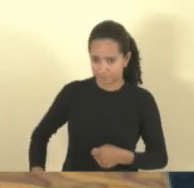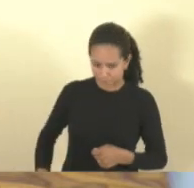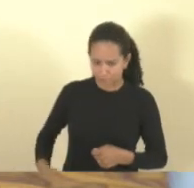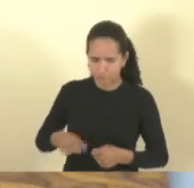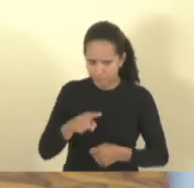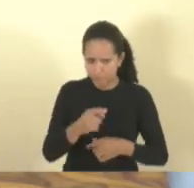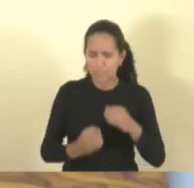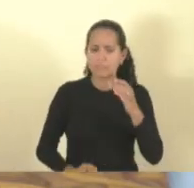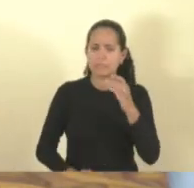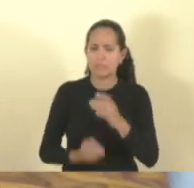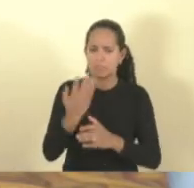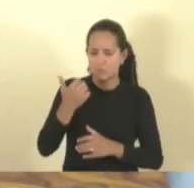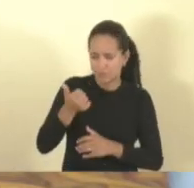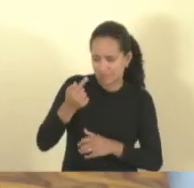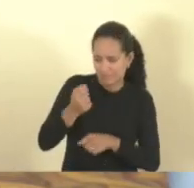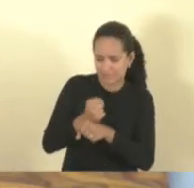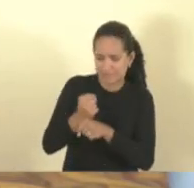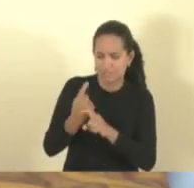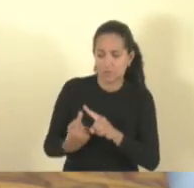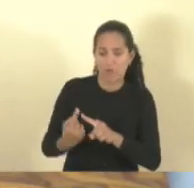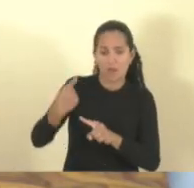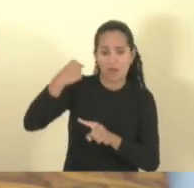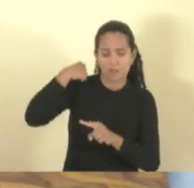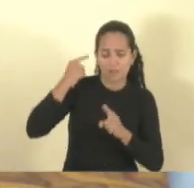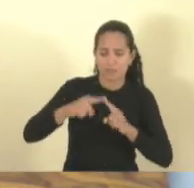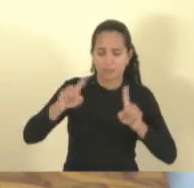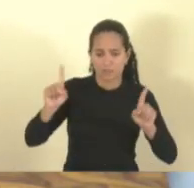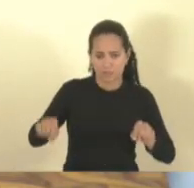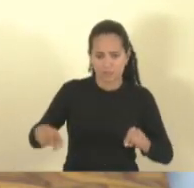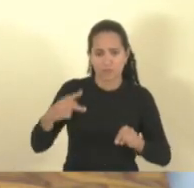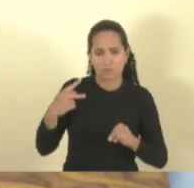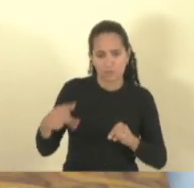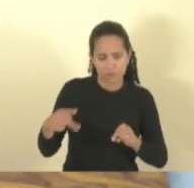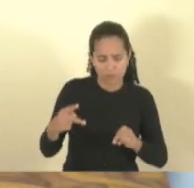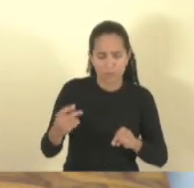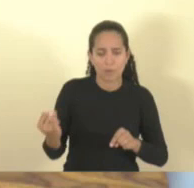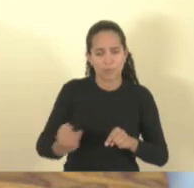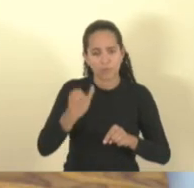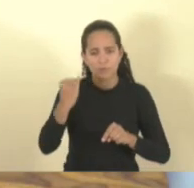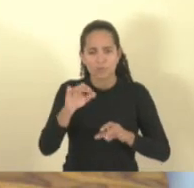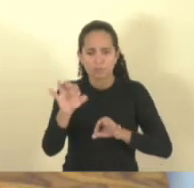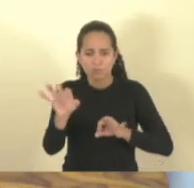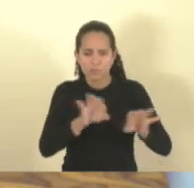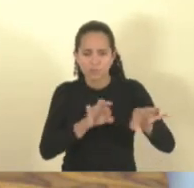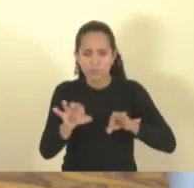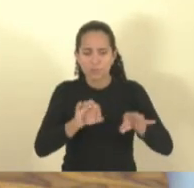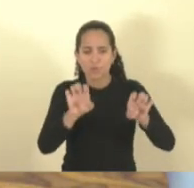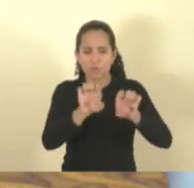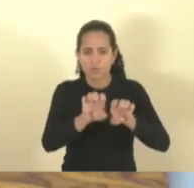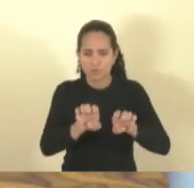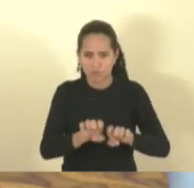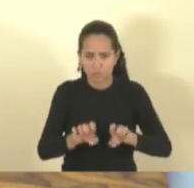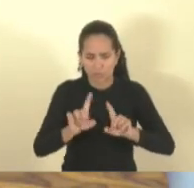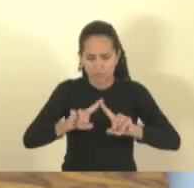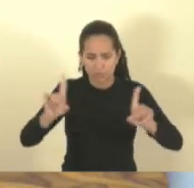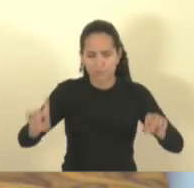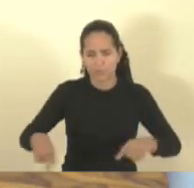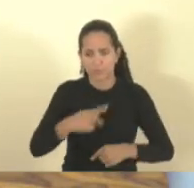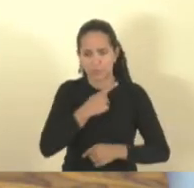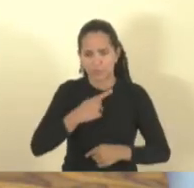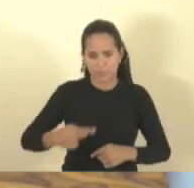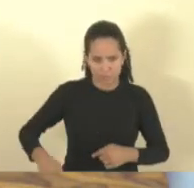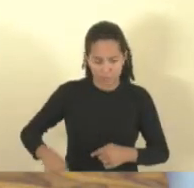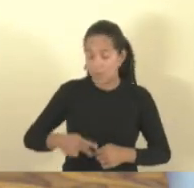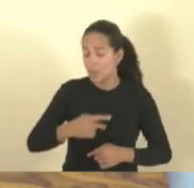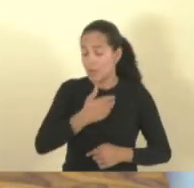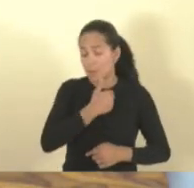há 17 anos, em decorrência da necessidade de estruturar a gestão pública de servidores capazes de acompanhar